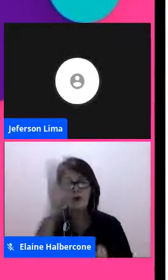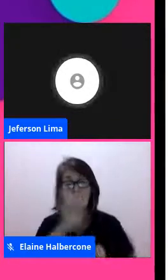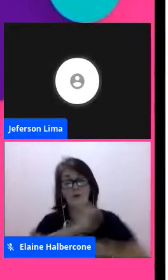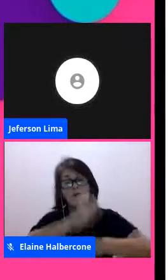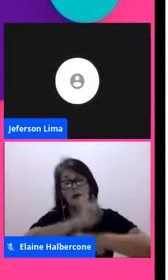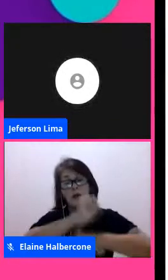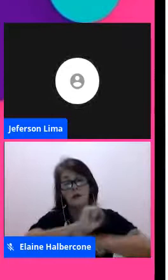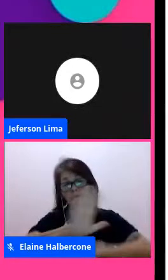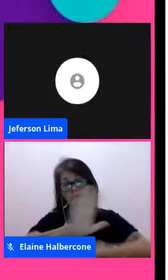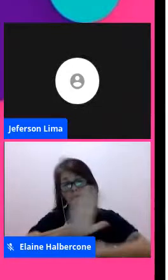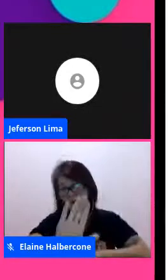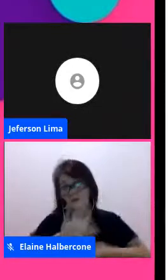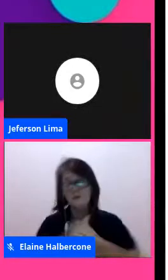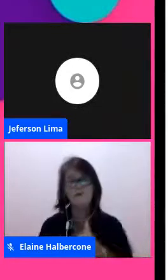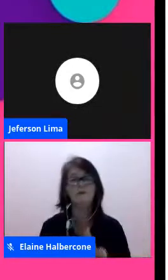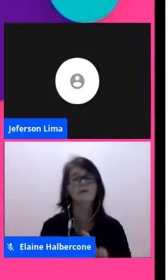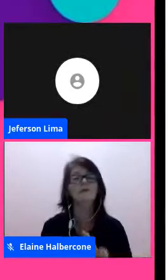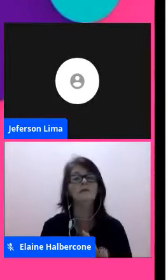segundo.